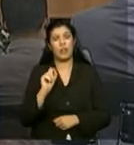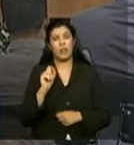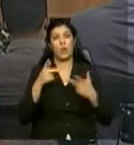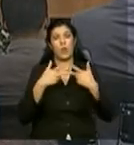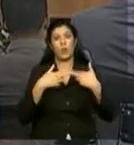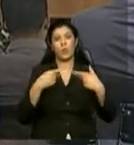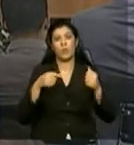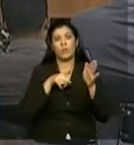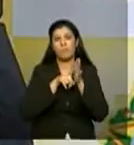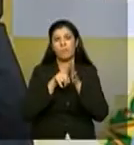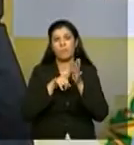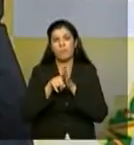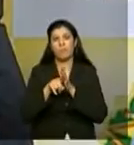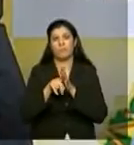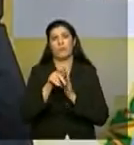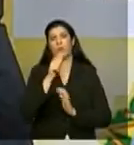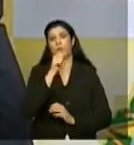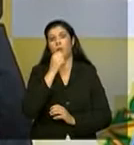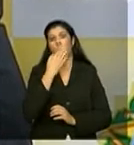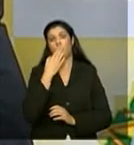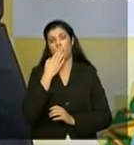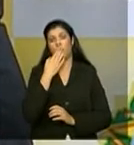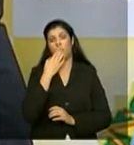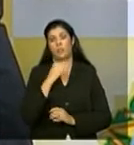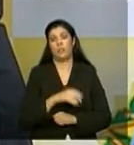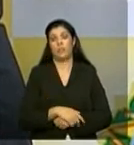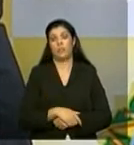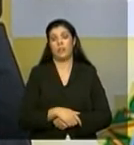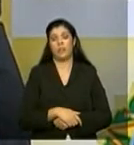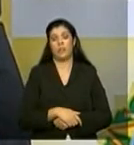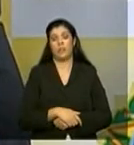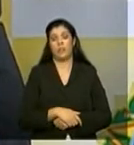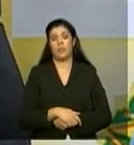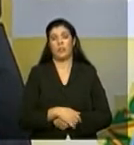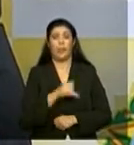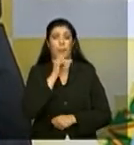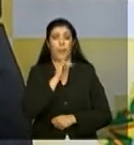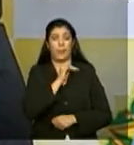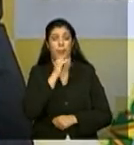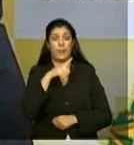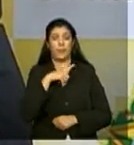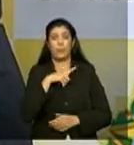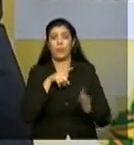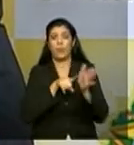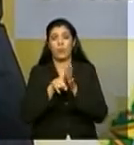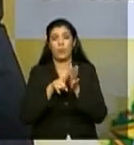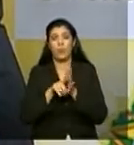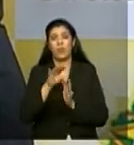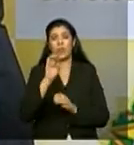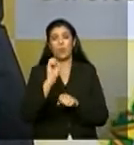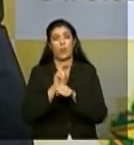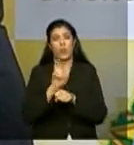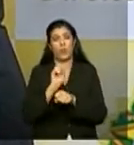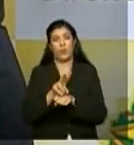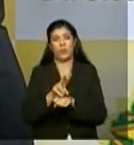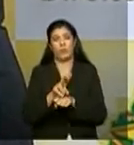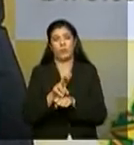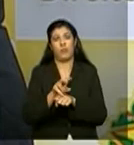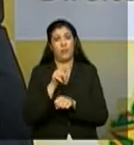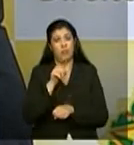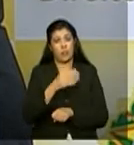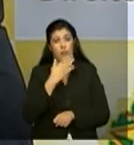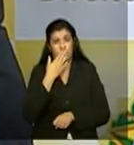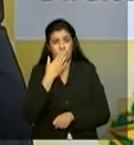investigação pericial e digamos uma investigação toxicológica lembrete